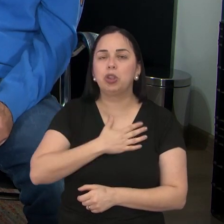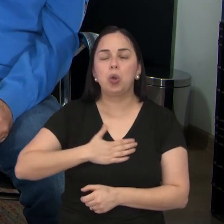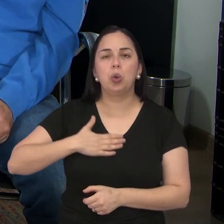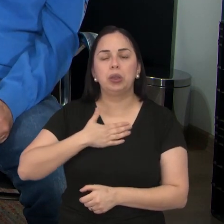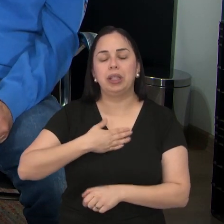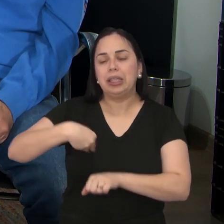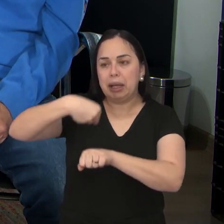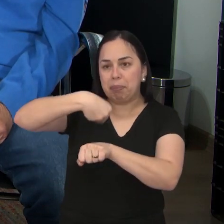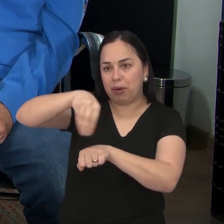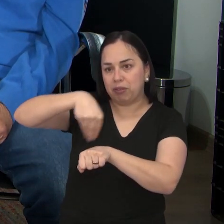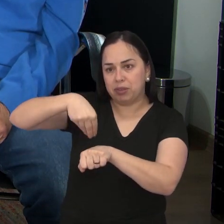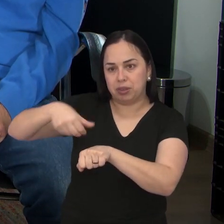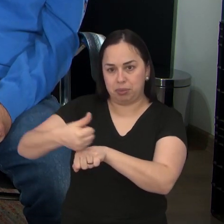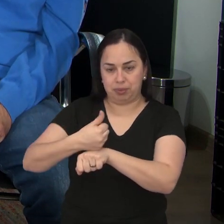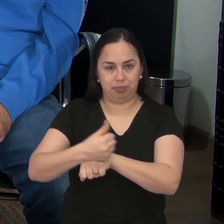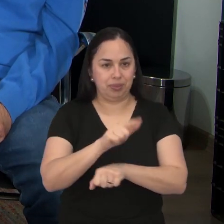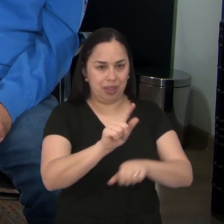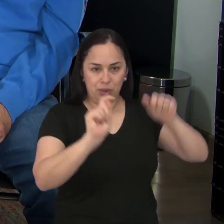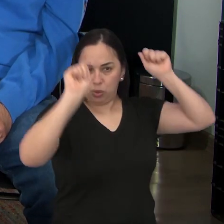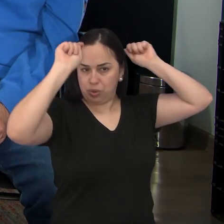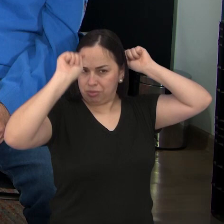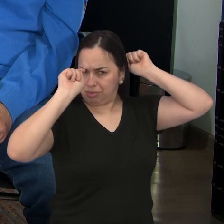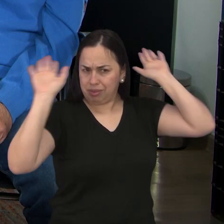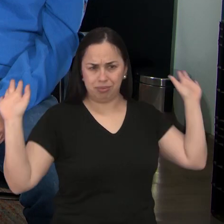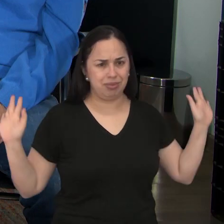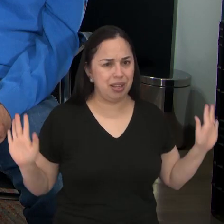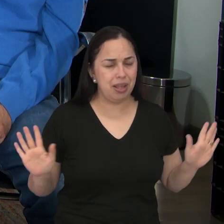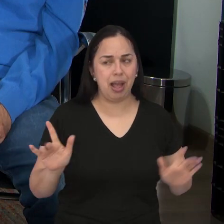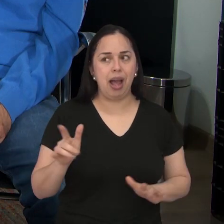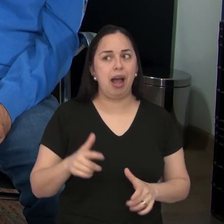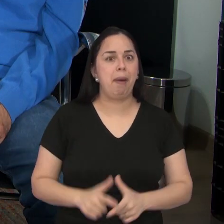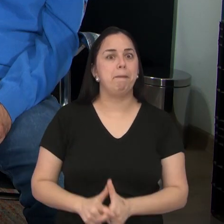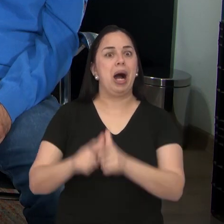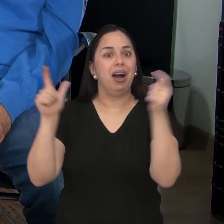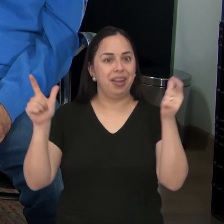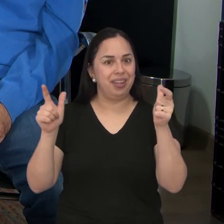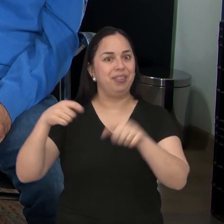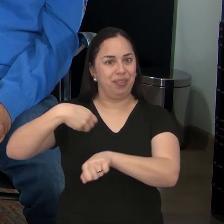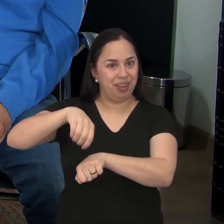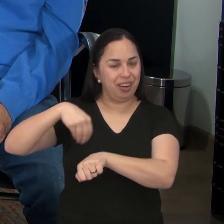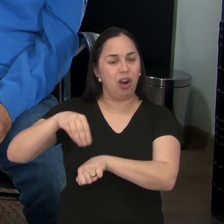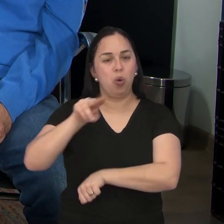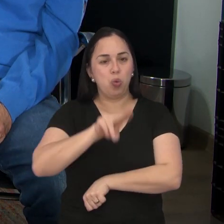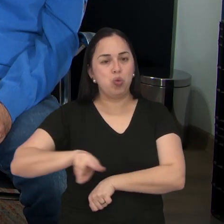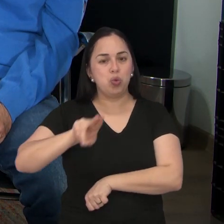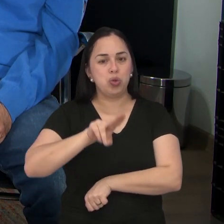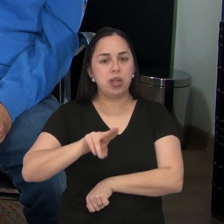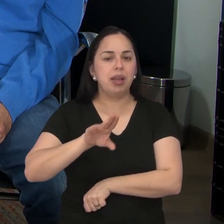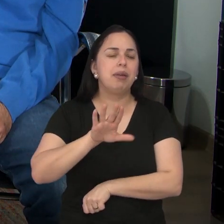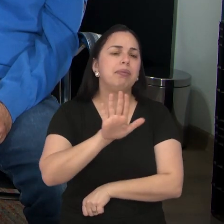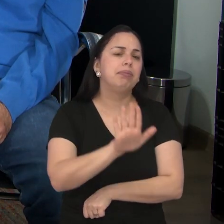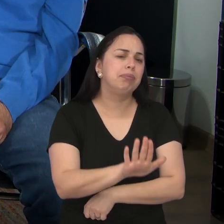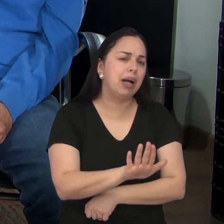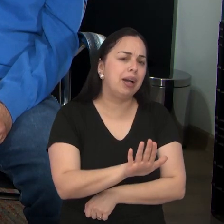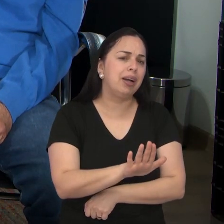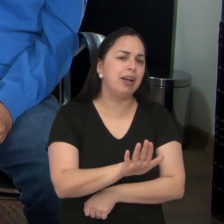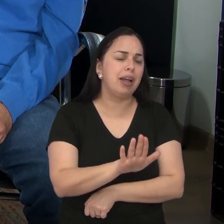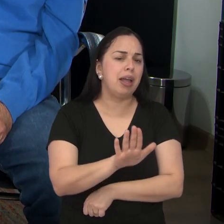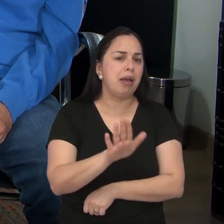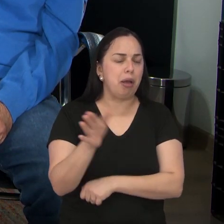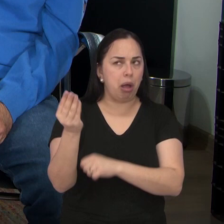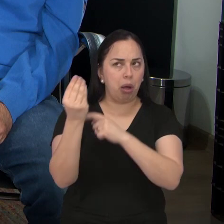arqueologia. Deixa eu te falar, o chapéu é uma coisa, é um acessório, muita gente usa como acessório mesmo, mas